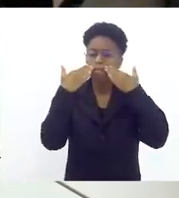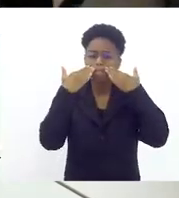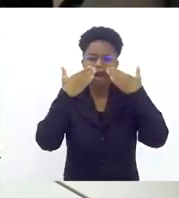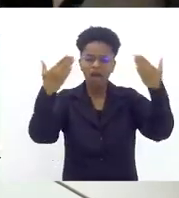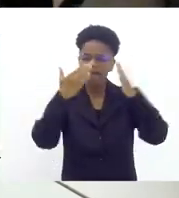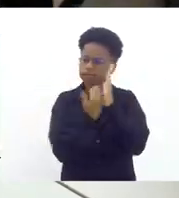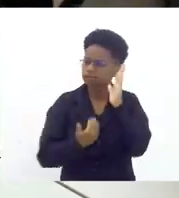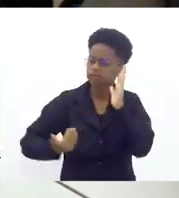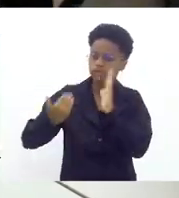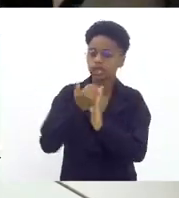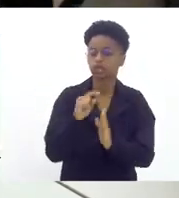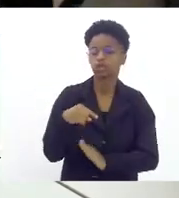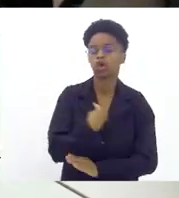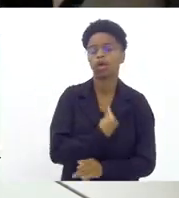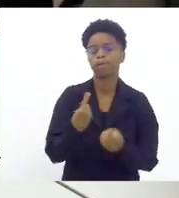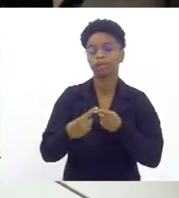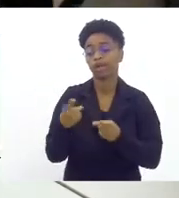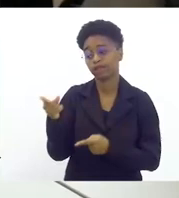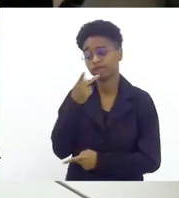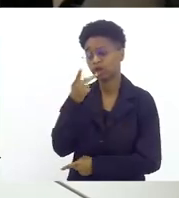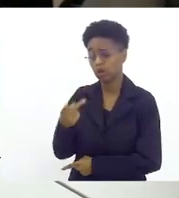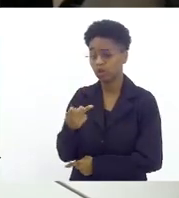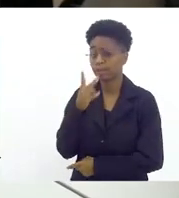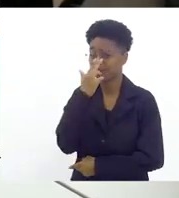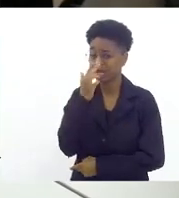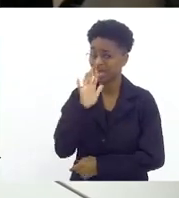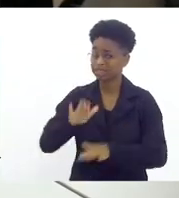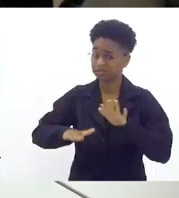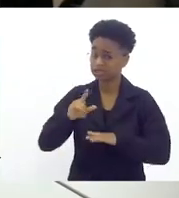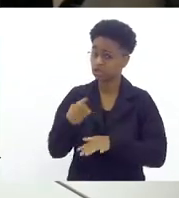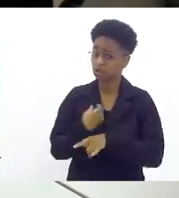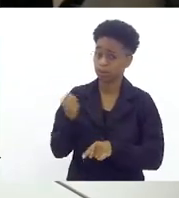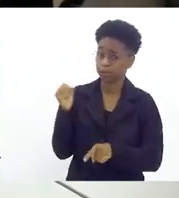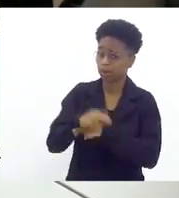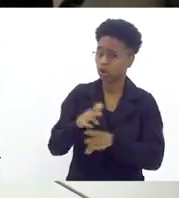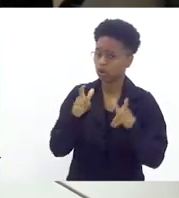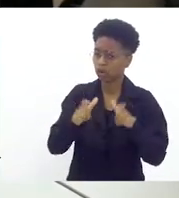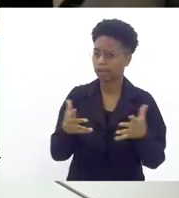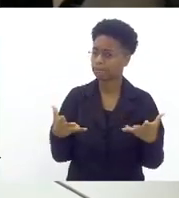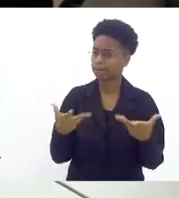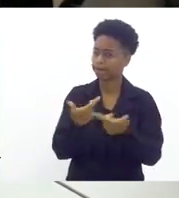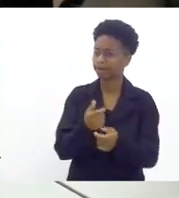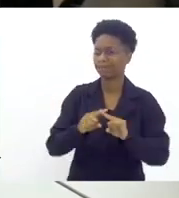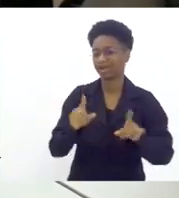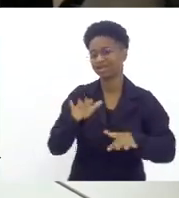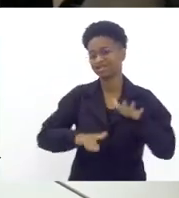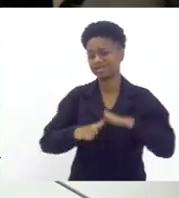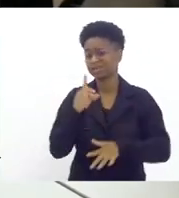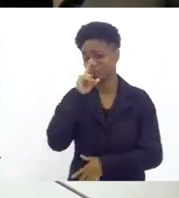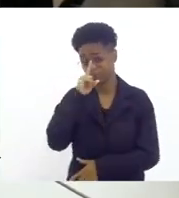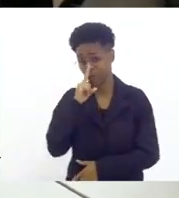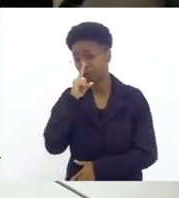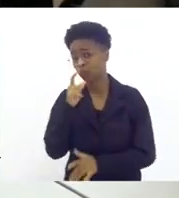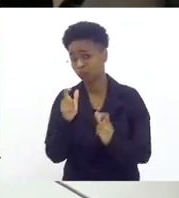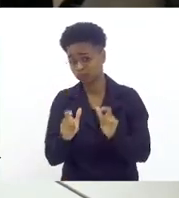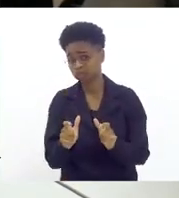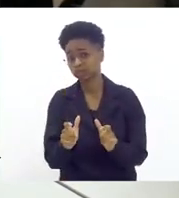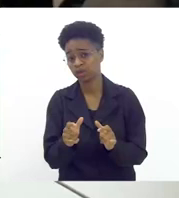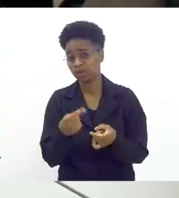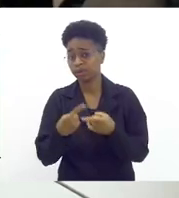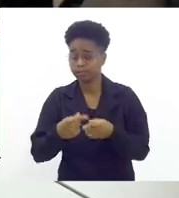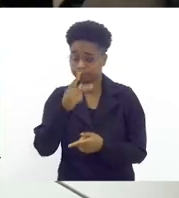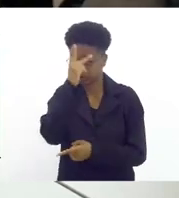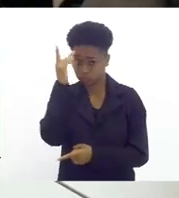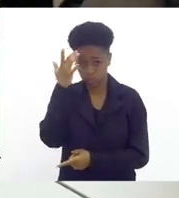para a gente, né? Porque, como ela falou, às vezes parece que a gente está ocupando um lugar incrível, mas não, às vezes é um lugar muito perigoso, sabe? Que as pessoas